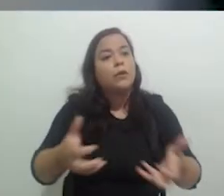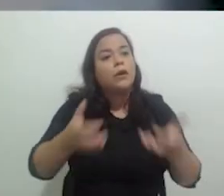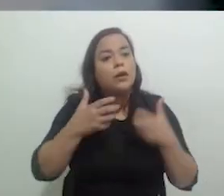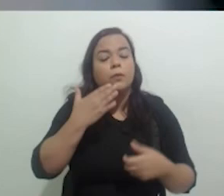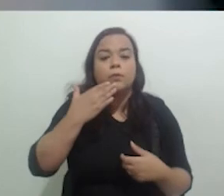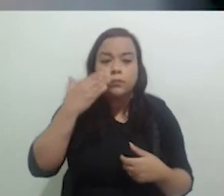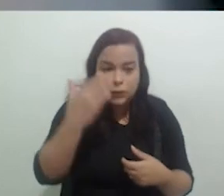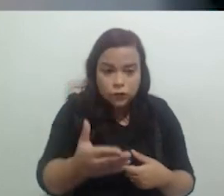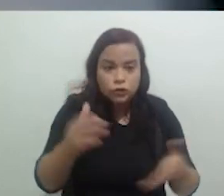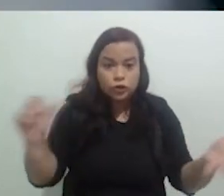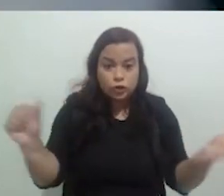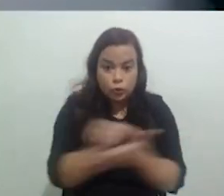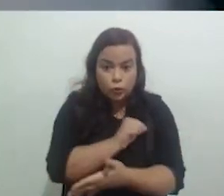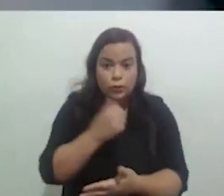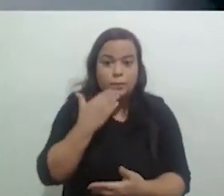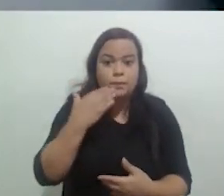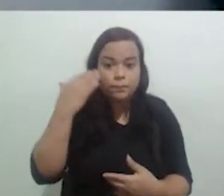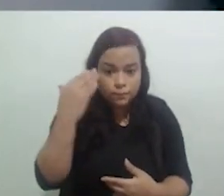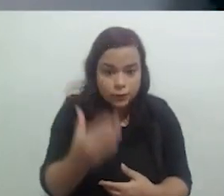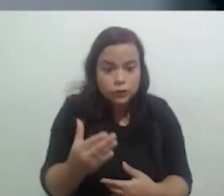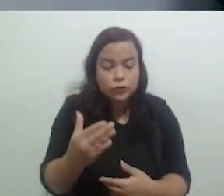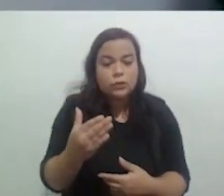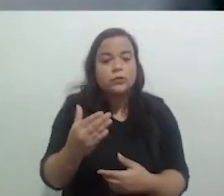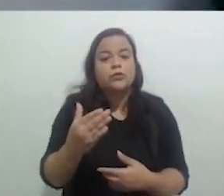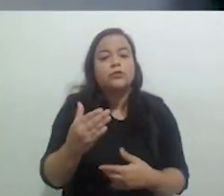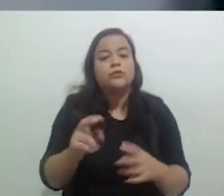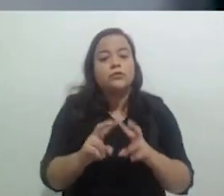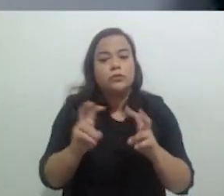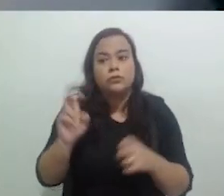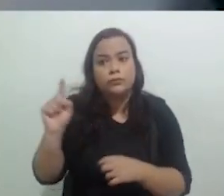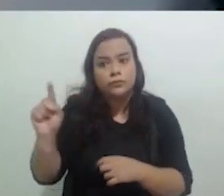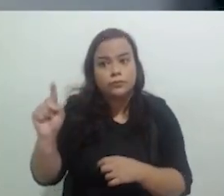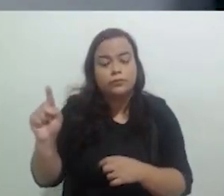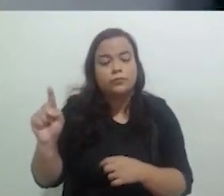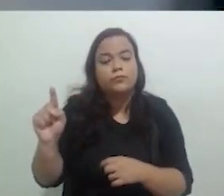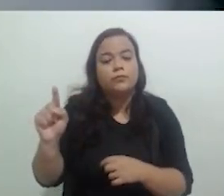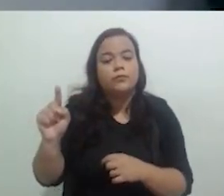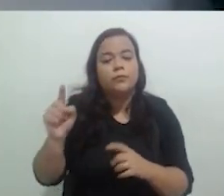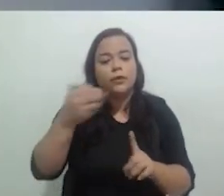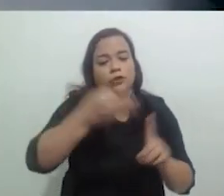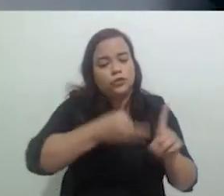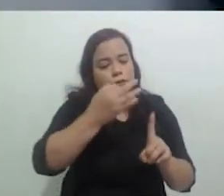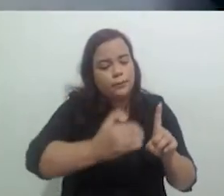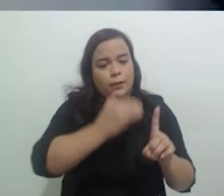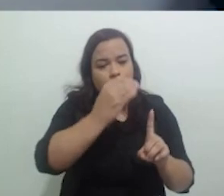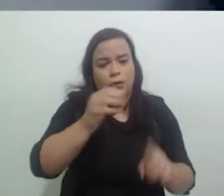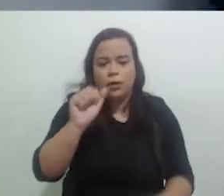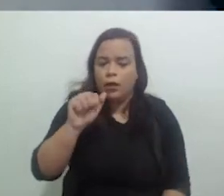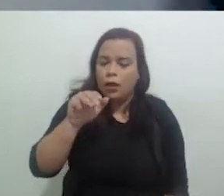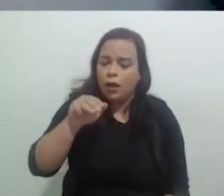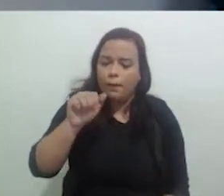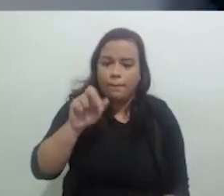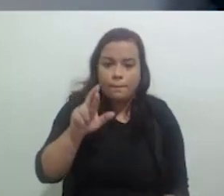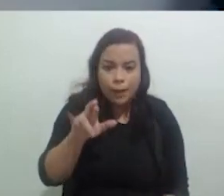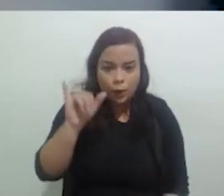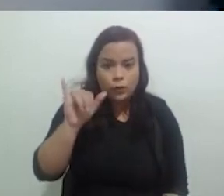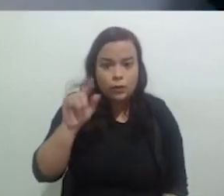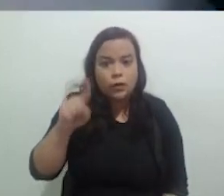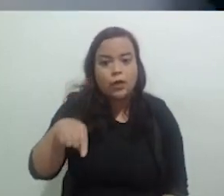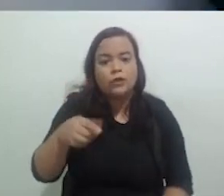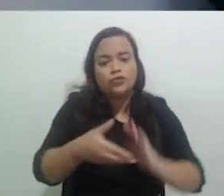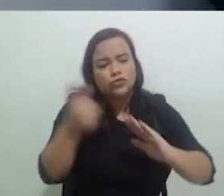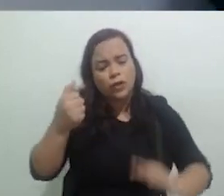do pedido de vista do embargador Maurício, ele concordar, o número 13, porque o número 13 trata de questão diferente. O número